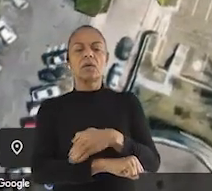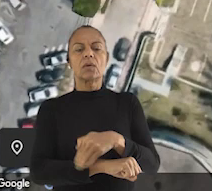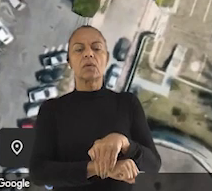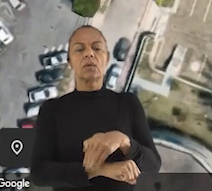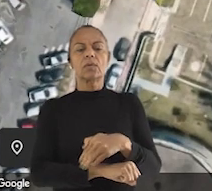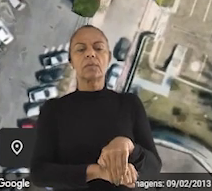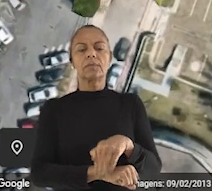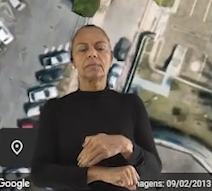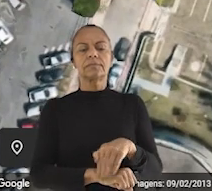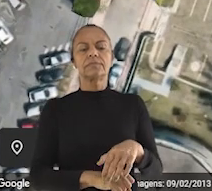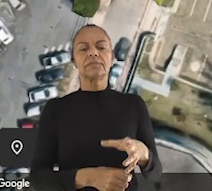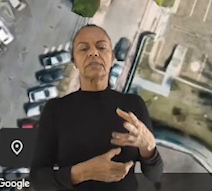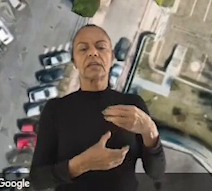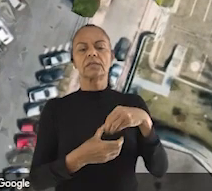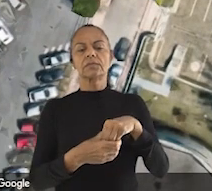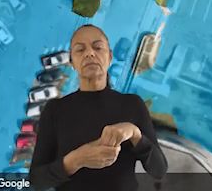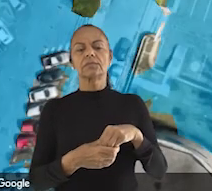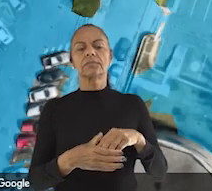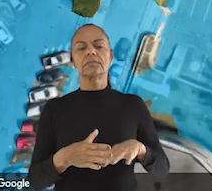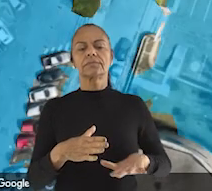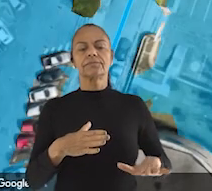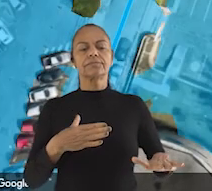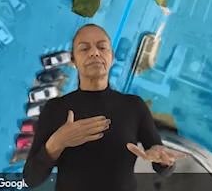rua de dentro.